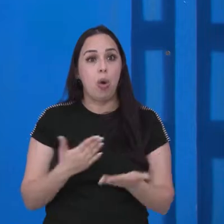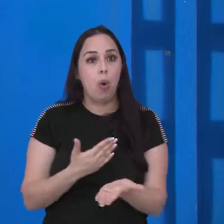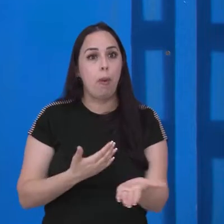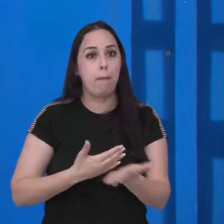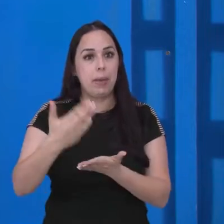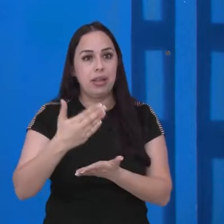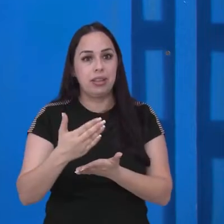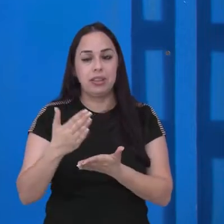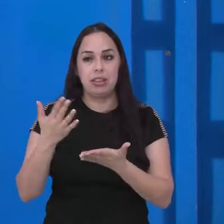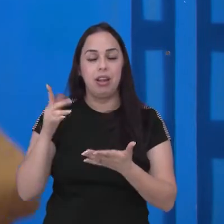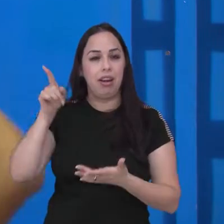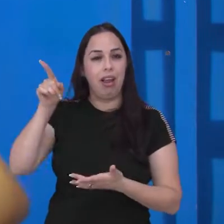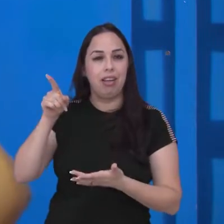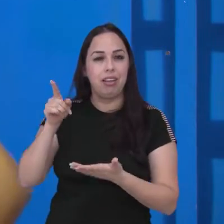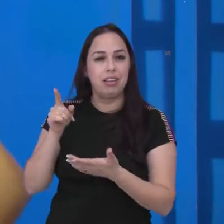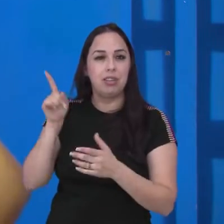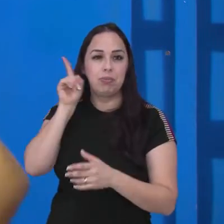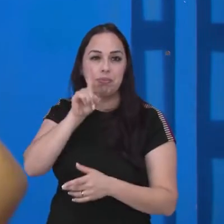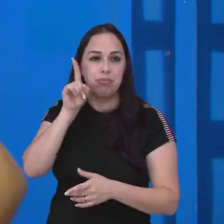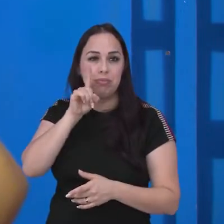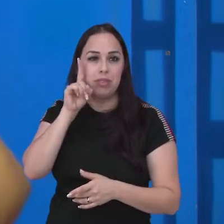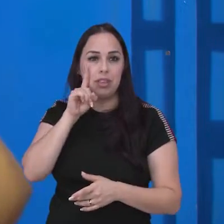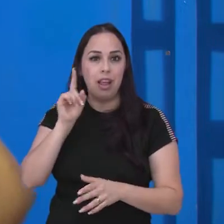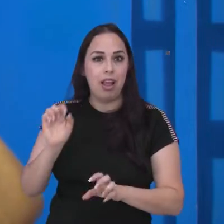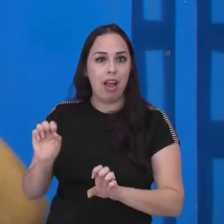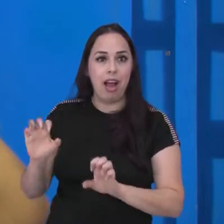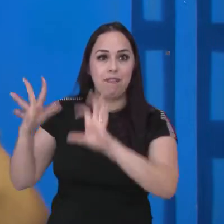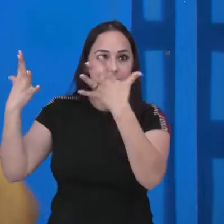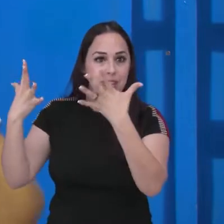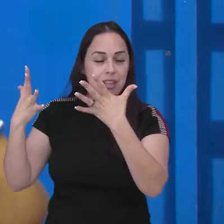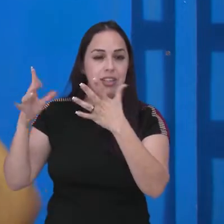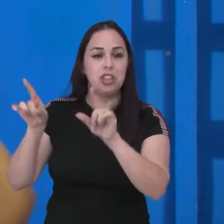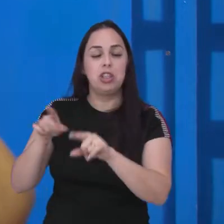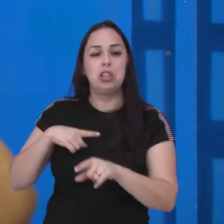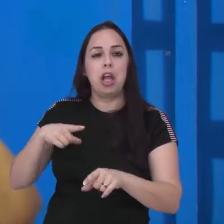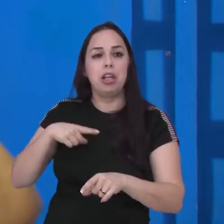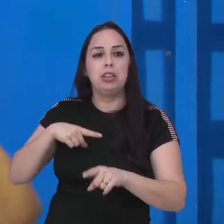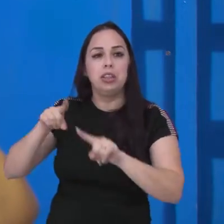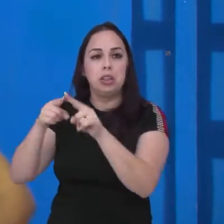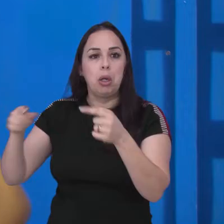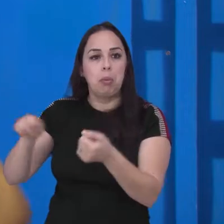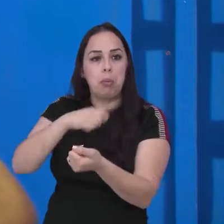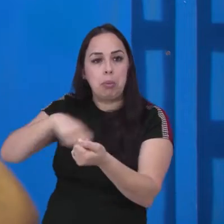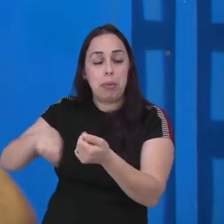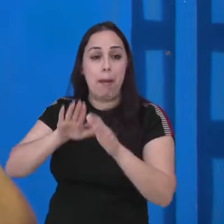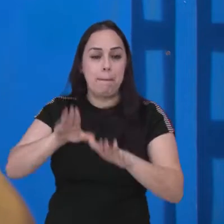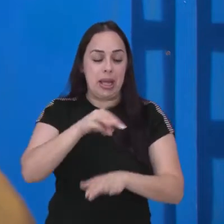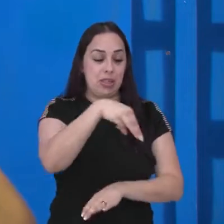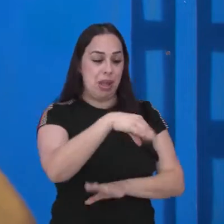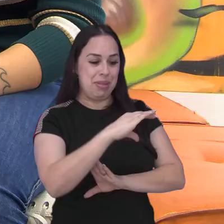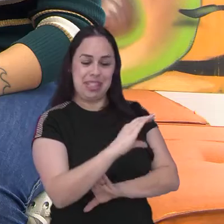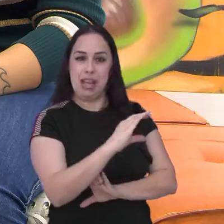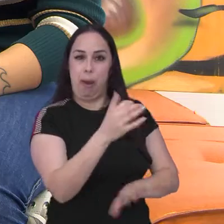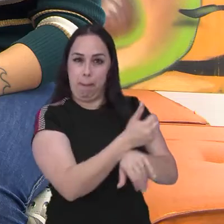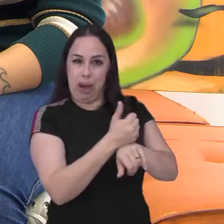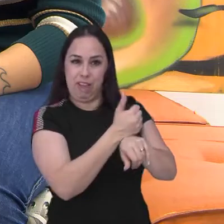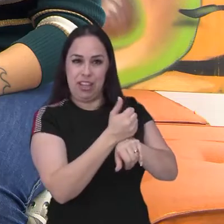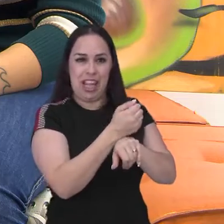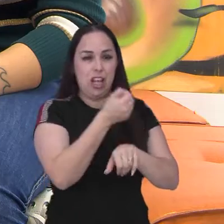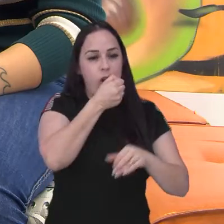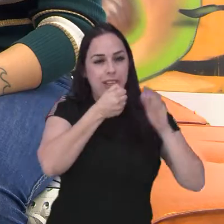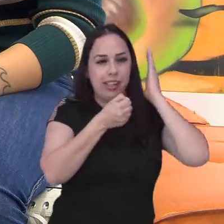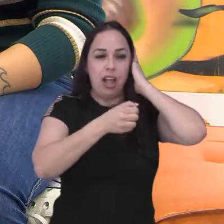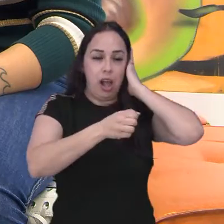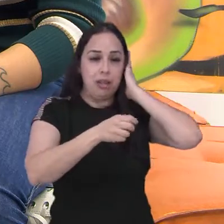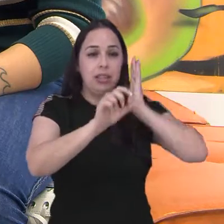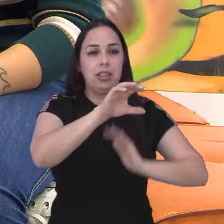quando chega no Bronx, pra você ter uma ideia, as festas eram regadas ainda de instrumentais. E os MCs, eles só animavam a festa, não tinha